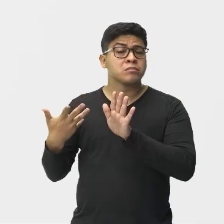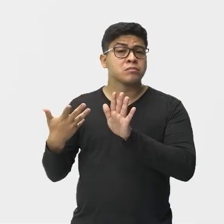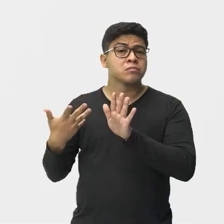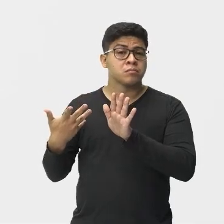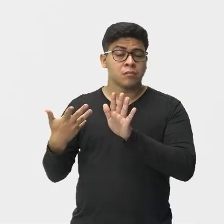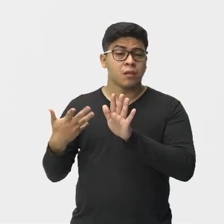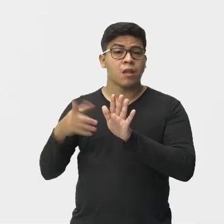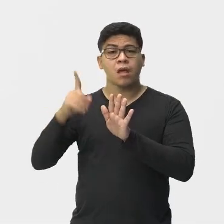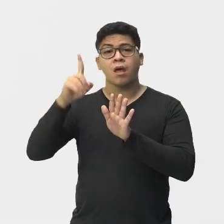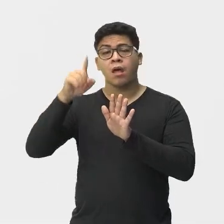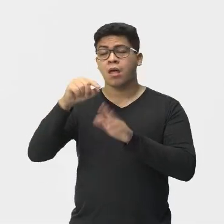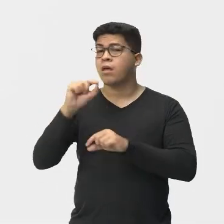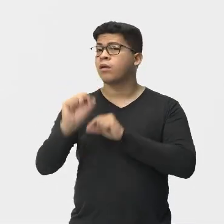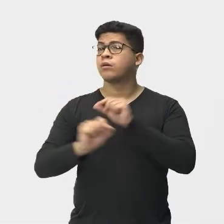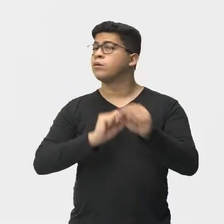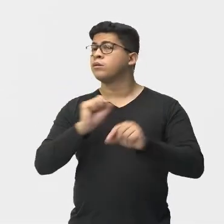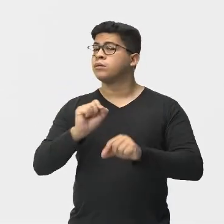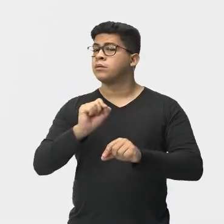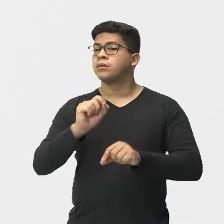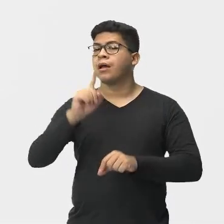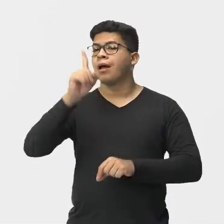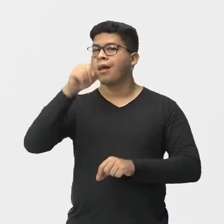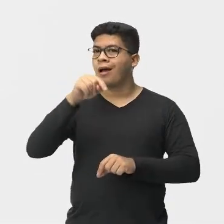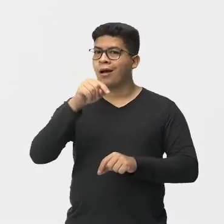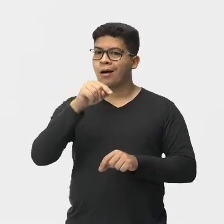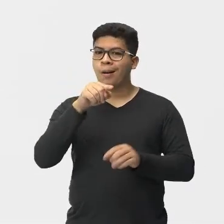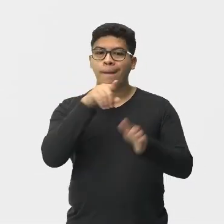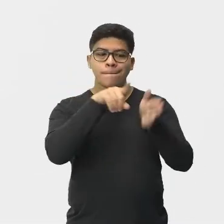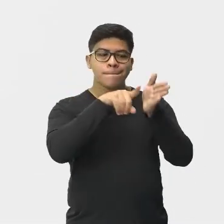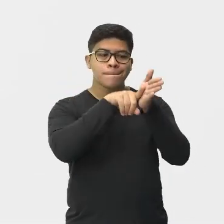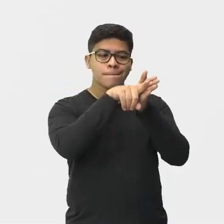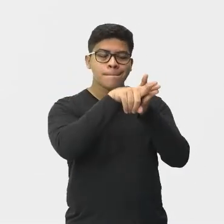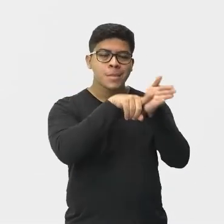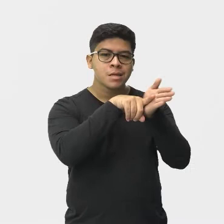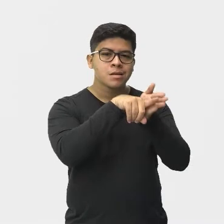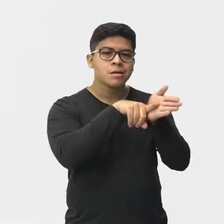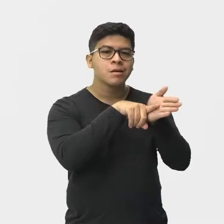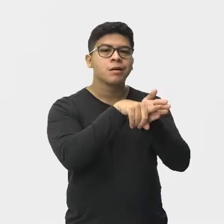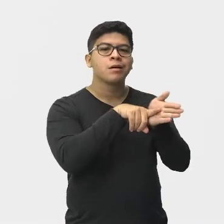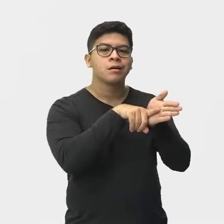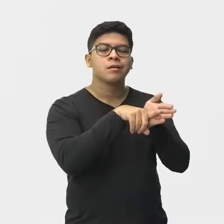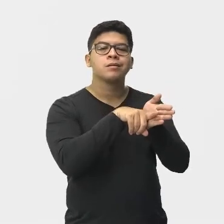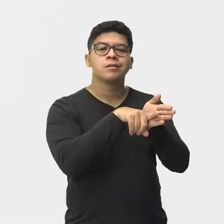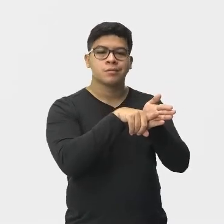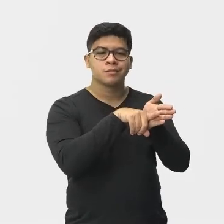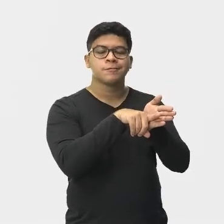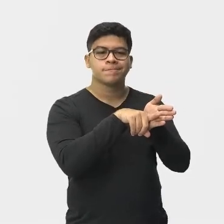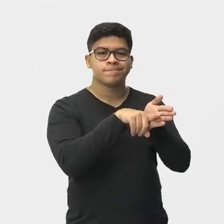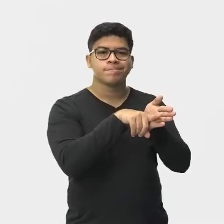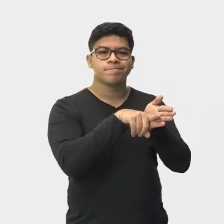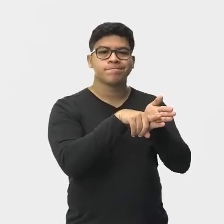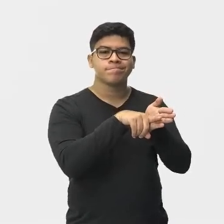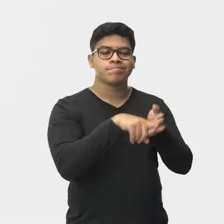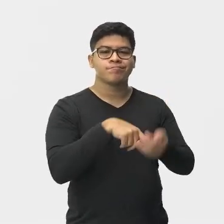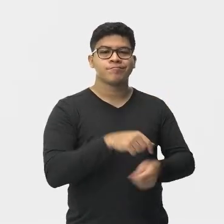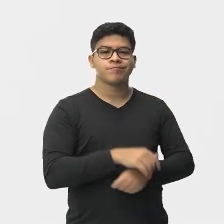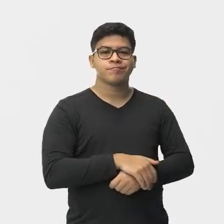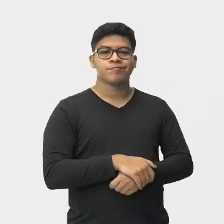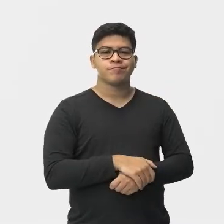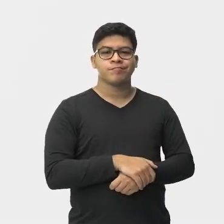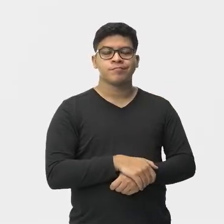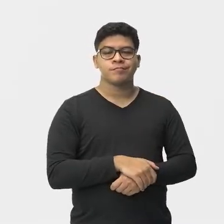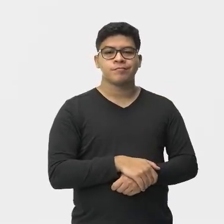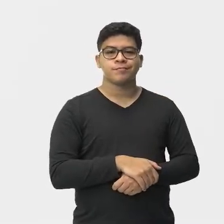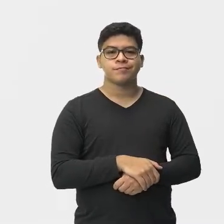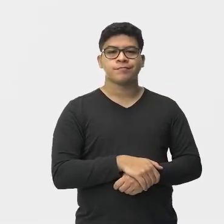caso aqui, a gente está vendo que é a sua pesquisa. Então, a pergunta seria, que defiende?